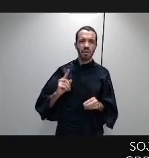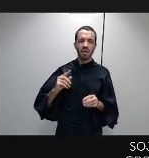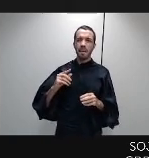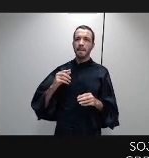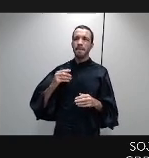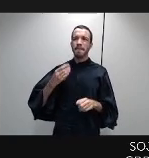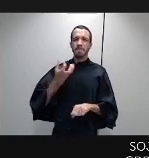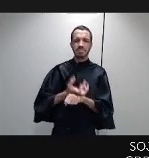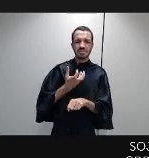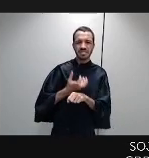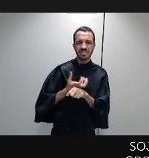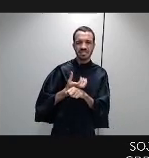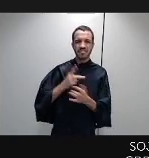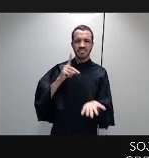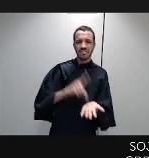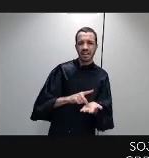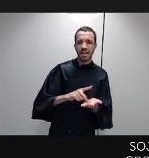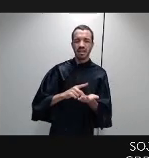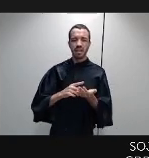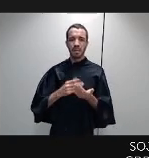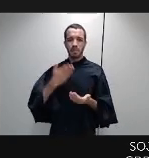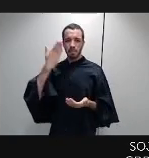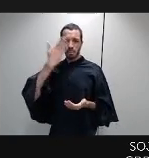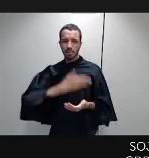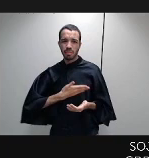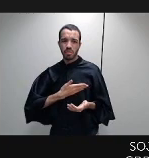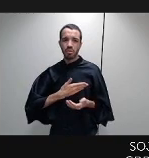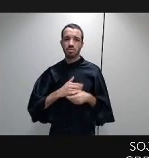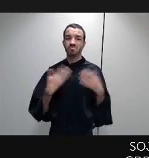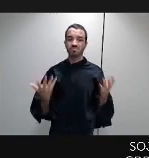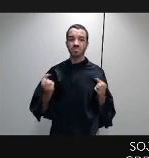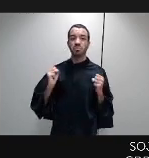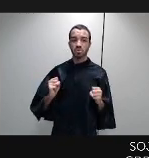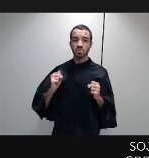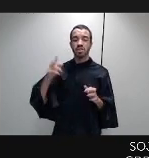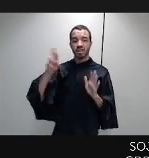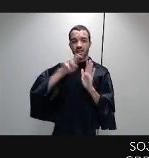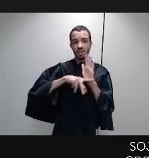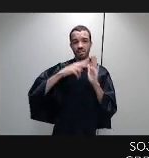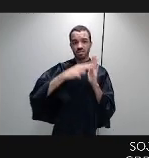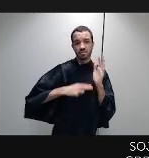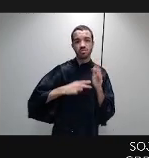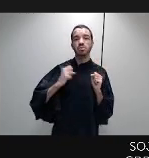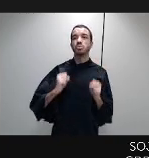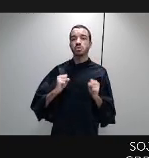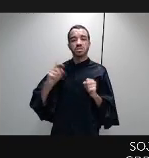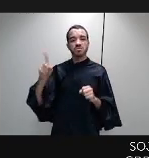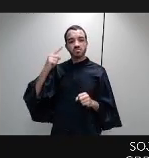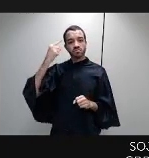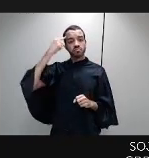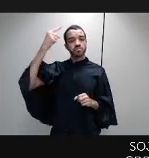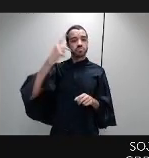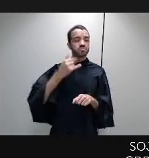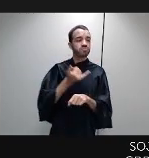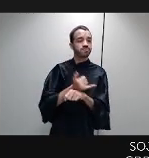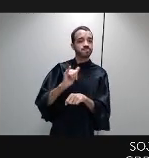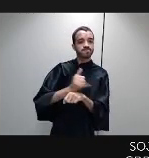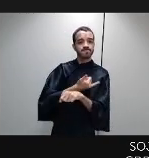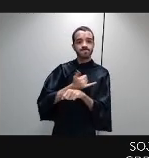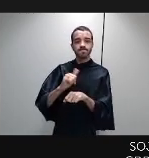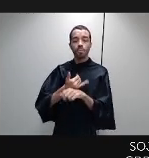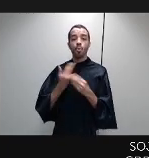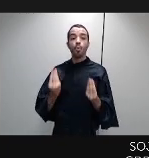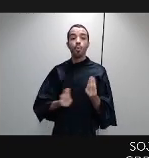o feito retorne mente relator para que dê a ele a solução mais adequada